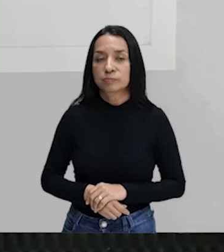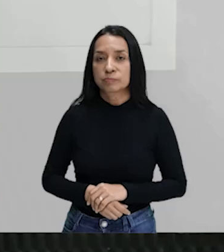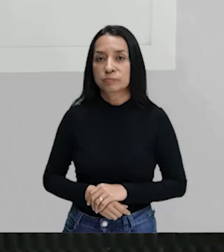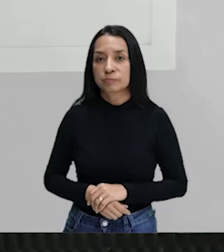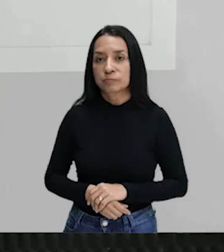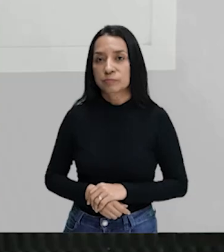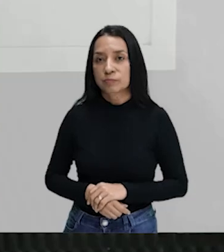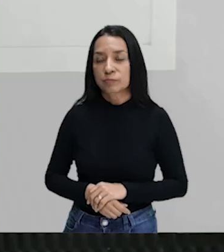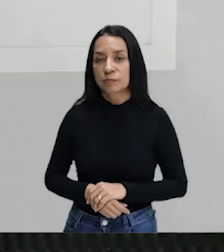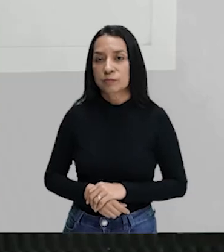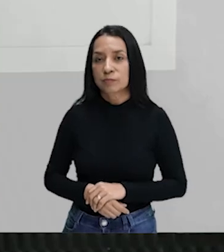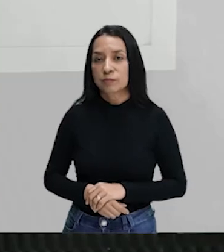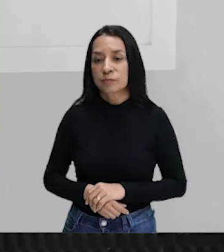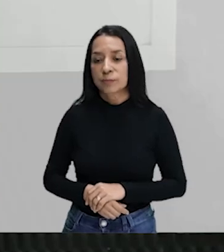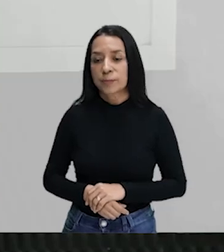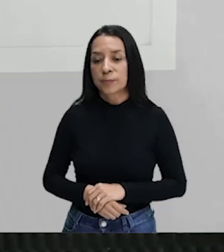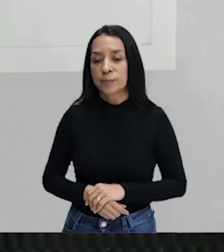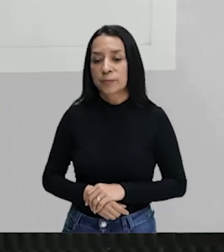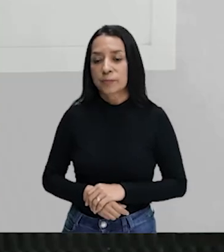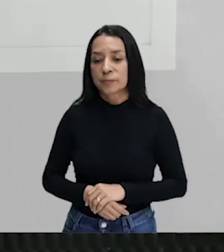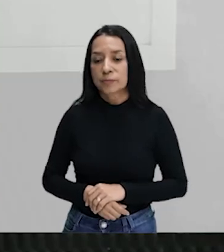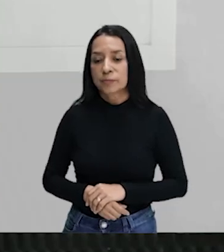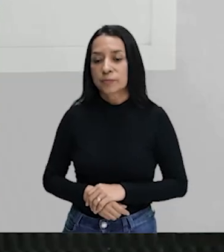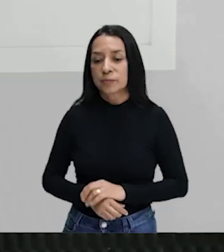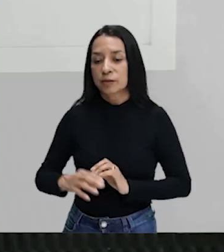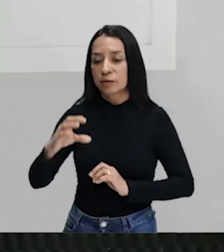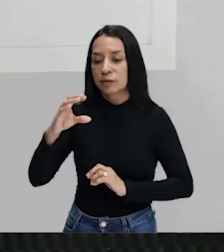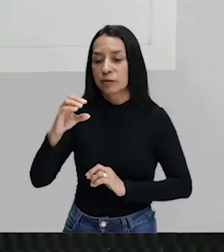aqui são as consequências.